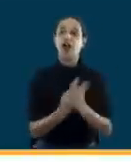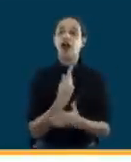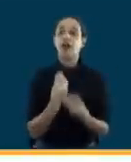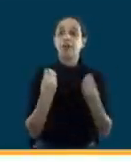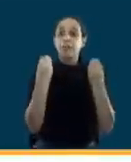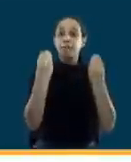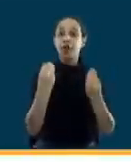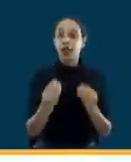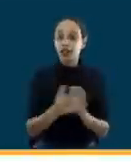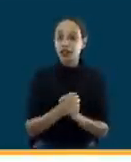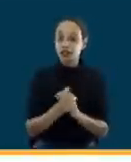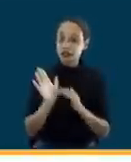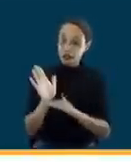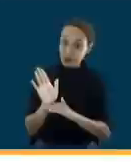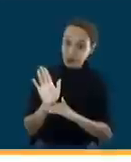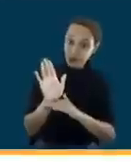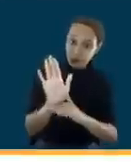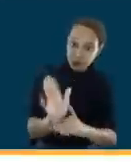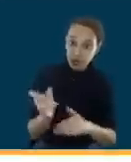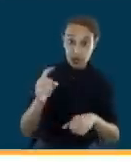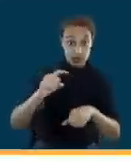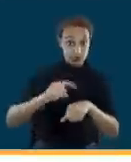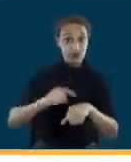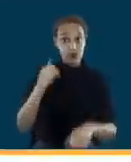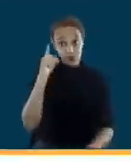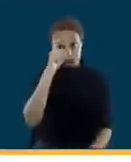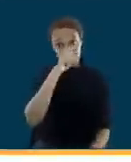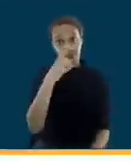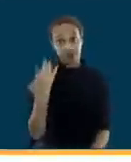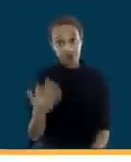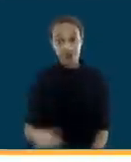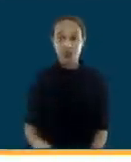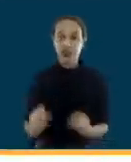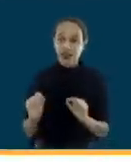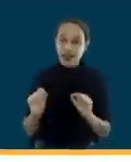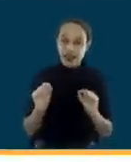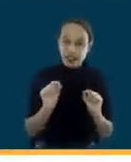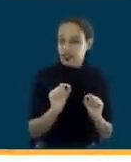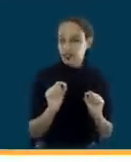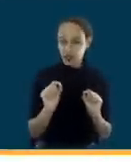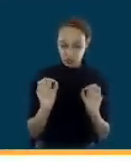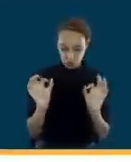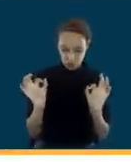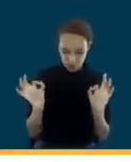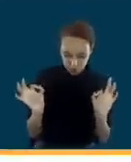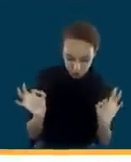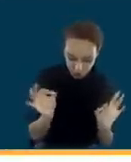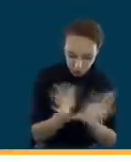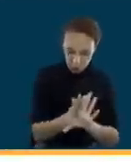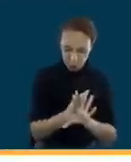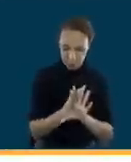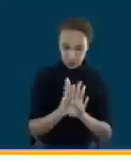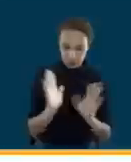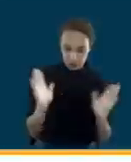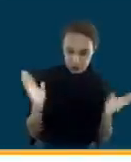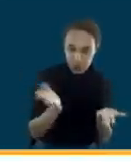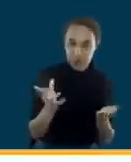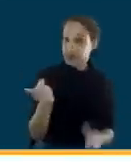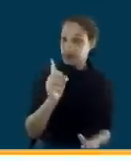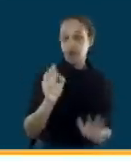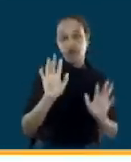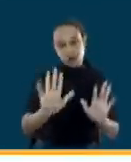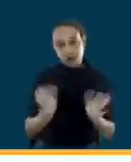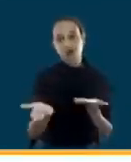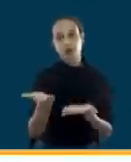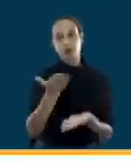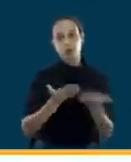pouco esse momento, né? Não é ainda o todo necessário, mas já é um passo benéfico e pode, com isso,